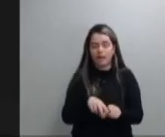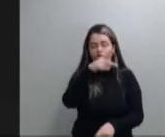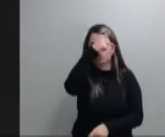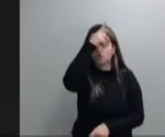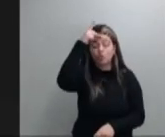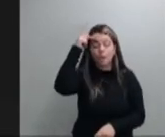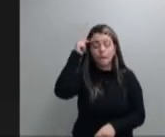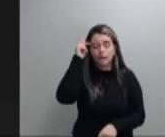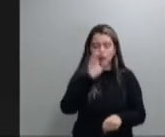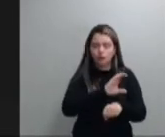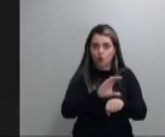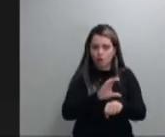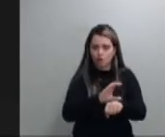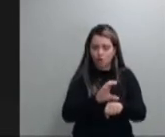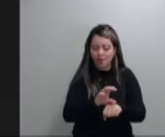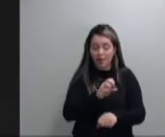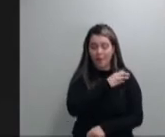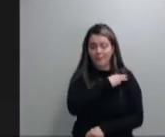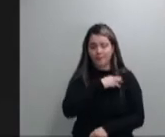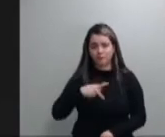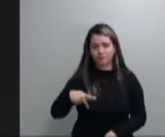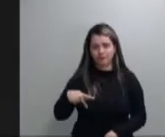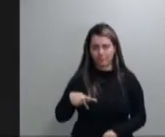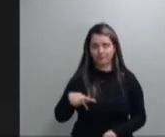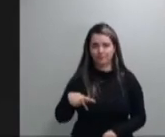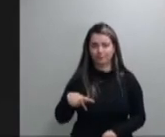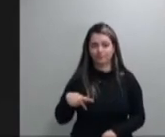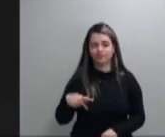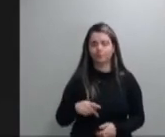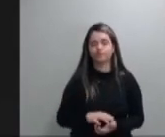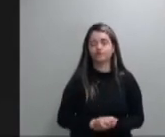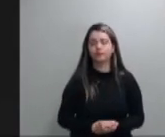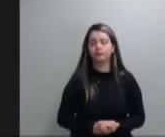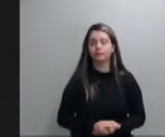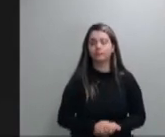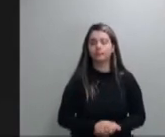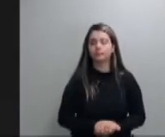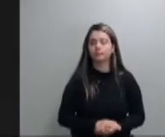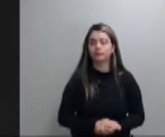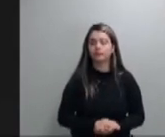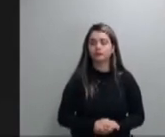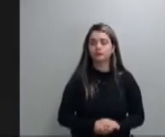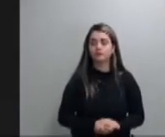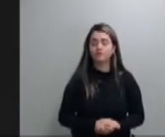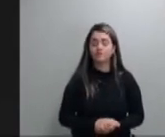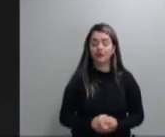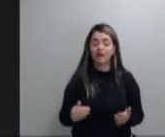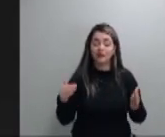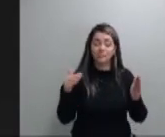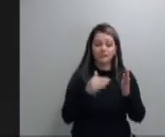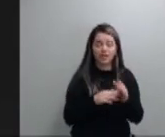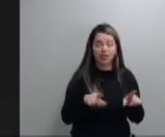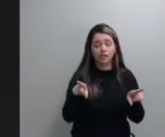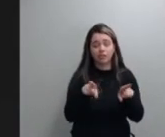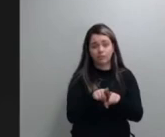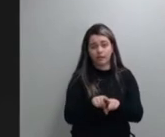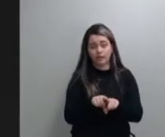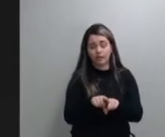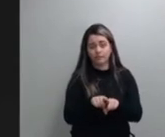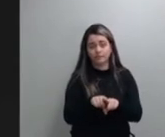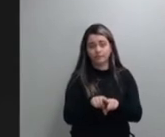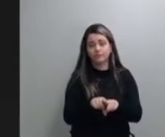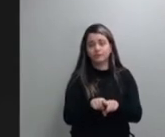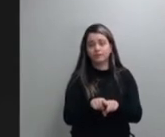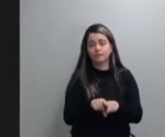Estado do Piauí, que opinou pela concessão da ordem à época, e, por fim, finalmente, foi acolhida pelo mesmo